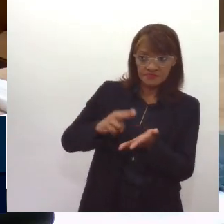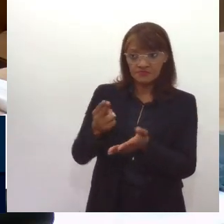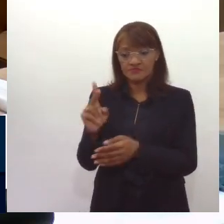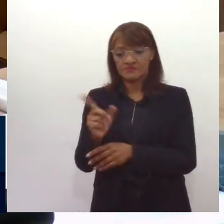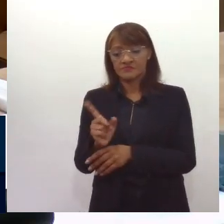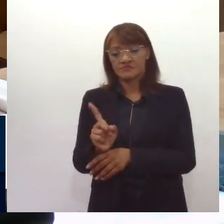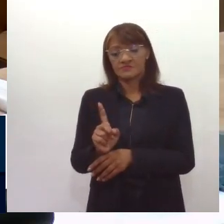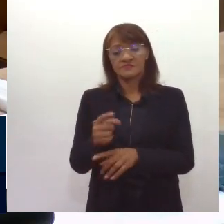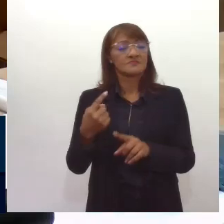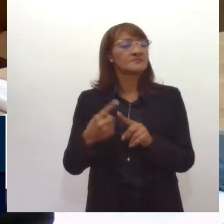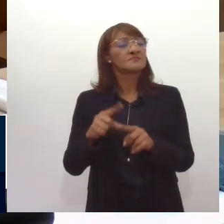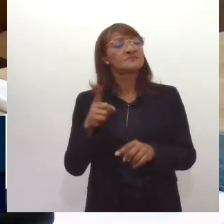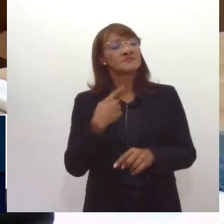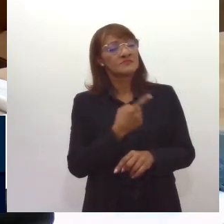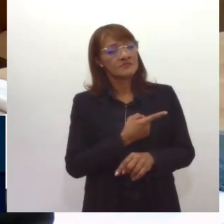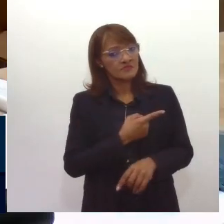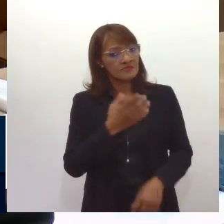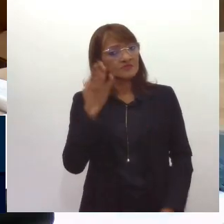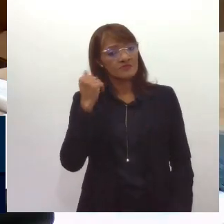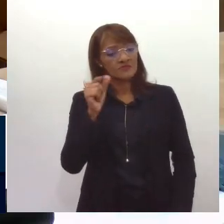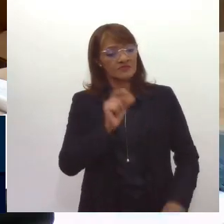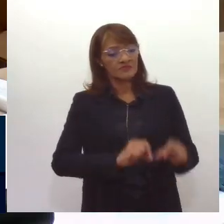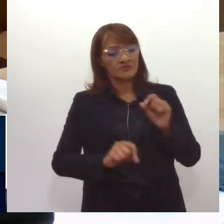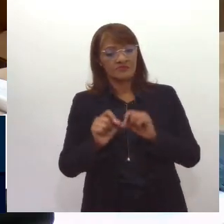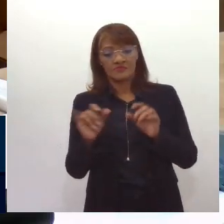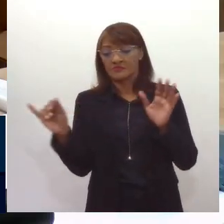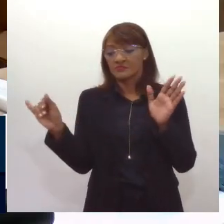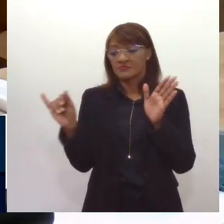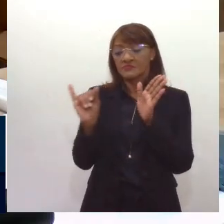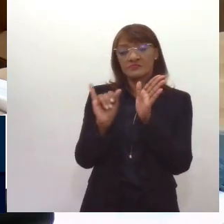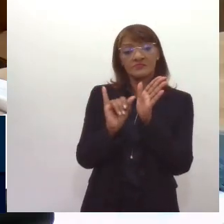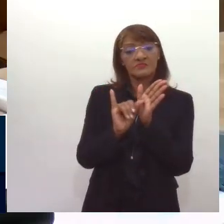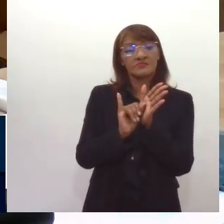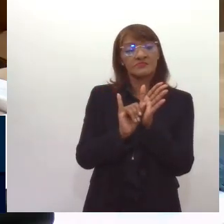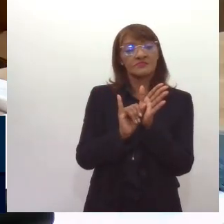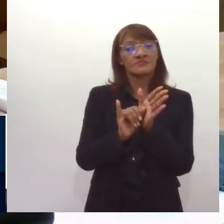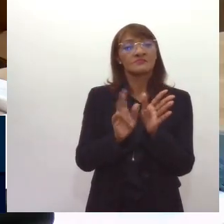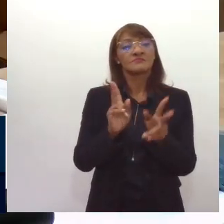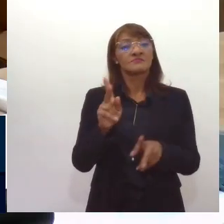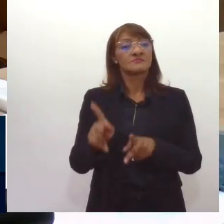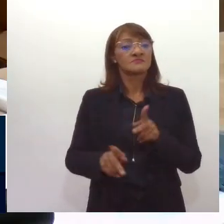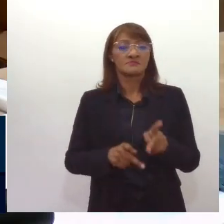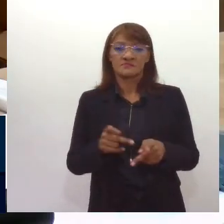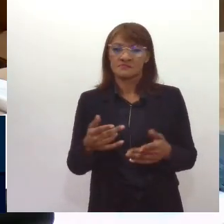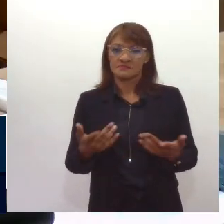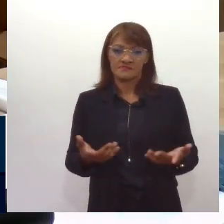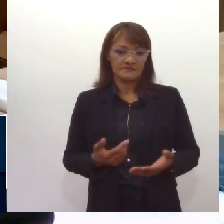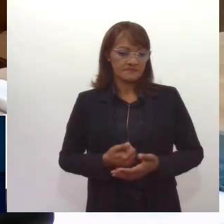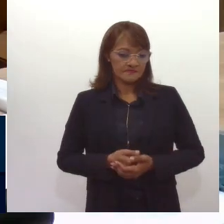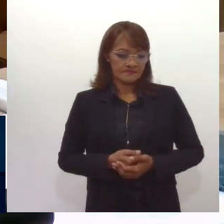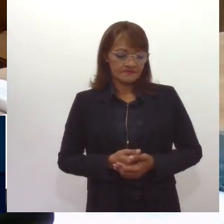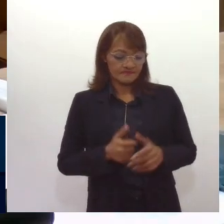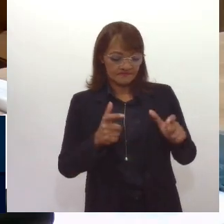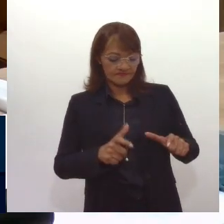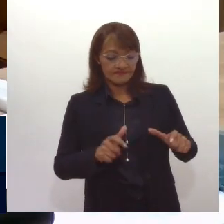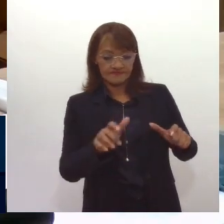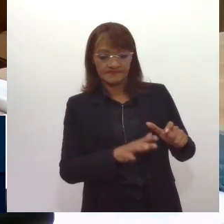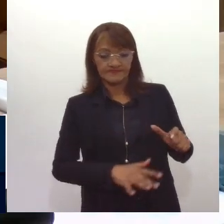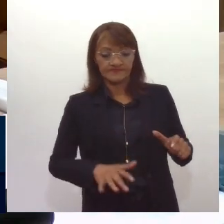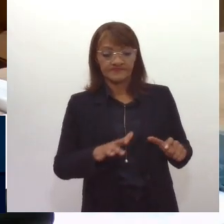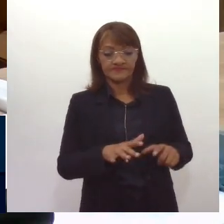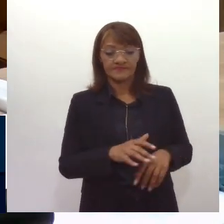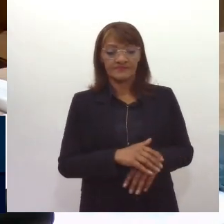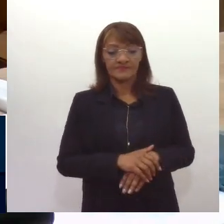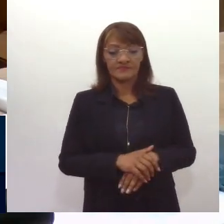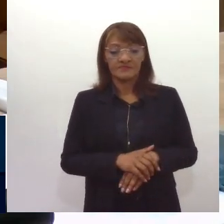a questão da identidade daquele povo, né, em relação ao território. Eu acho que é muito importante, Paulo,